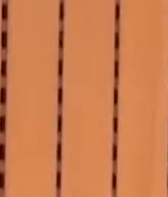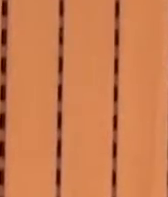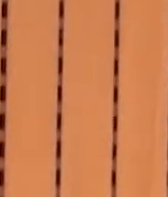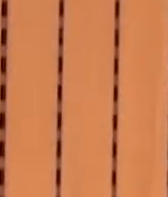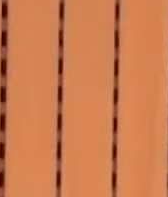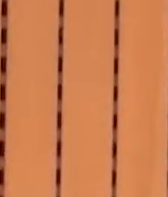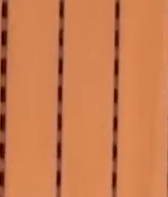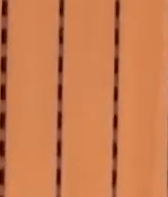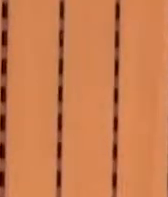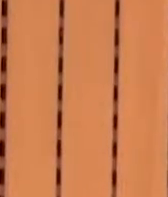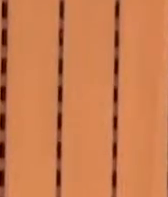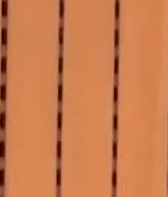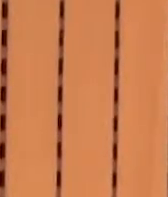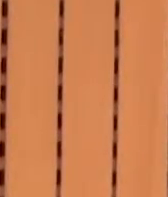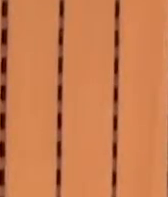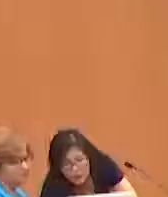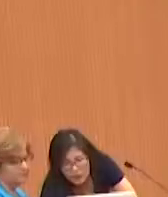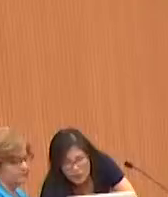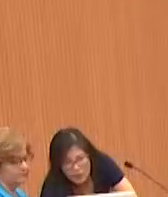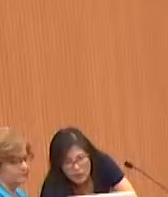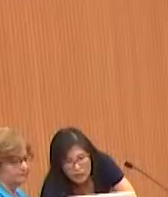pela rede de saúde também.